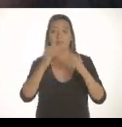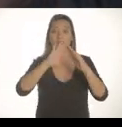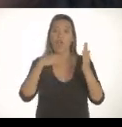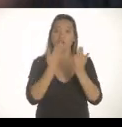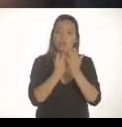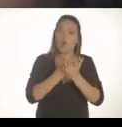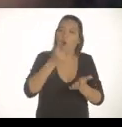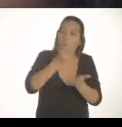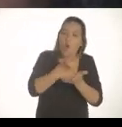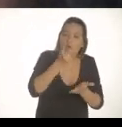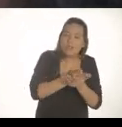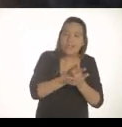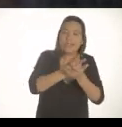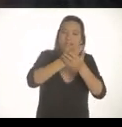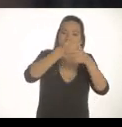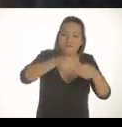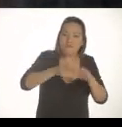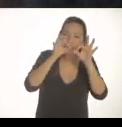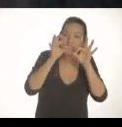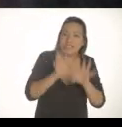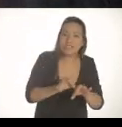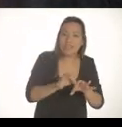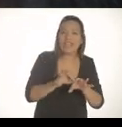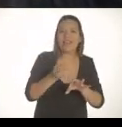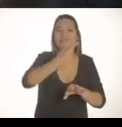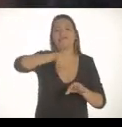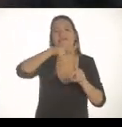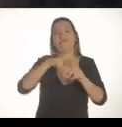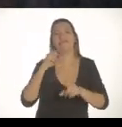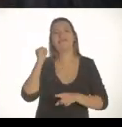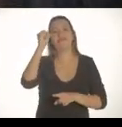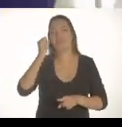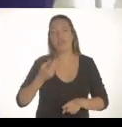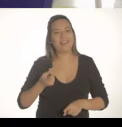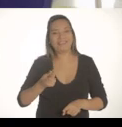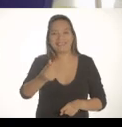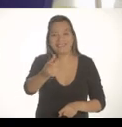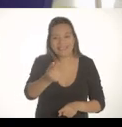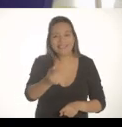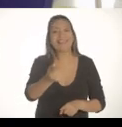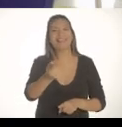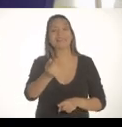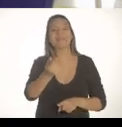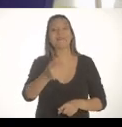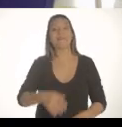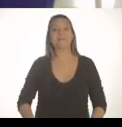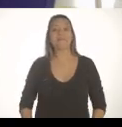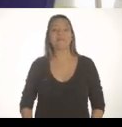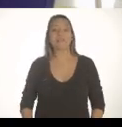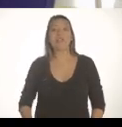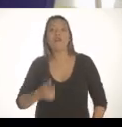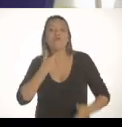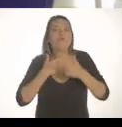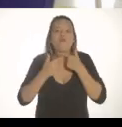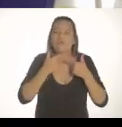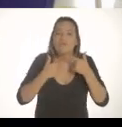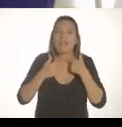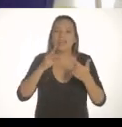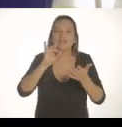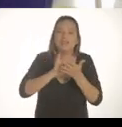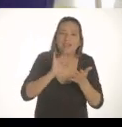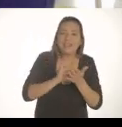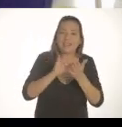Friedenreich conseguiu ficar no Maracanã, ninguém tira isso da gente, isso é para sempre. É a marca da vontade de fazer os direitos